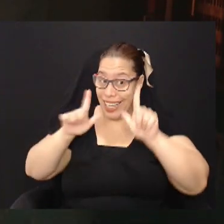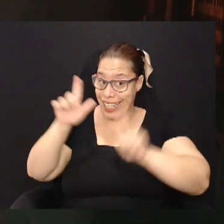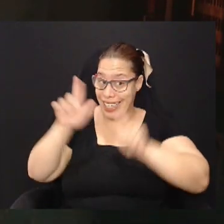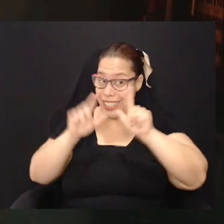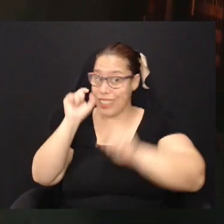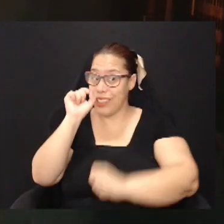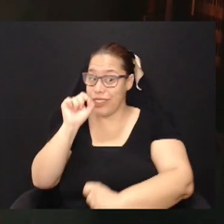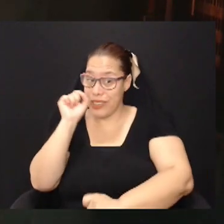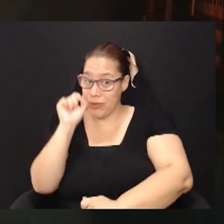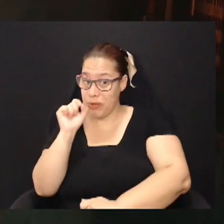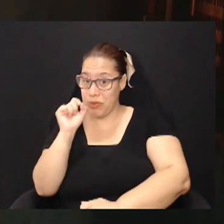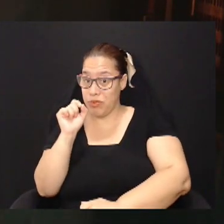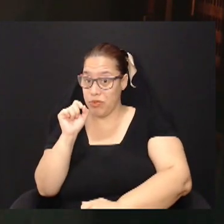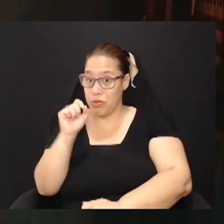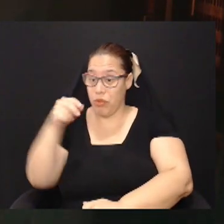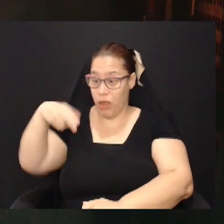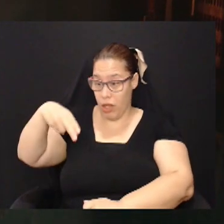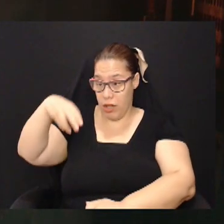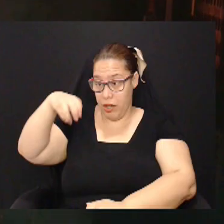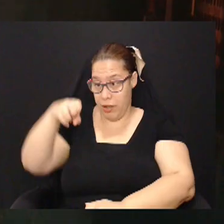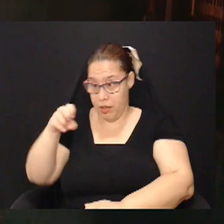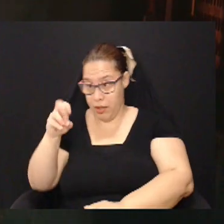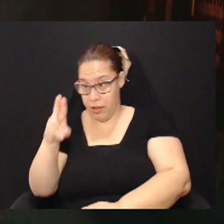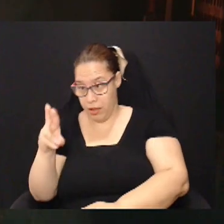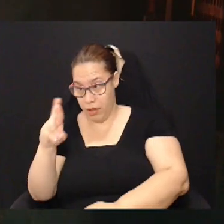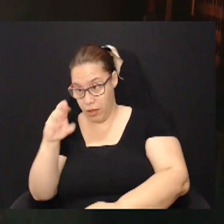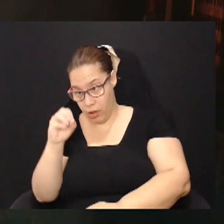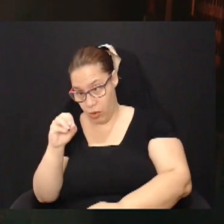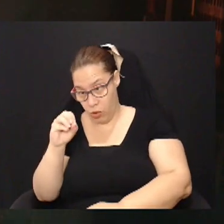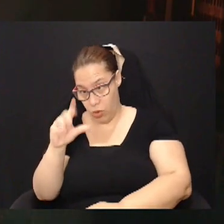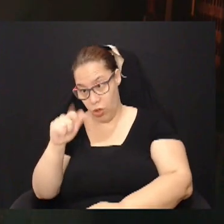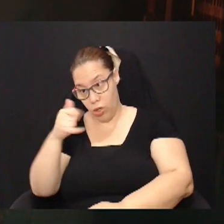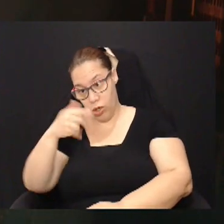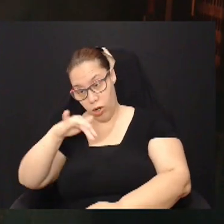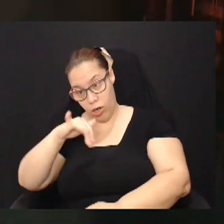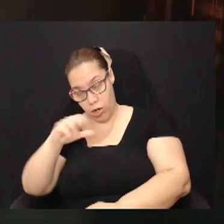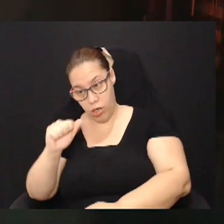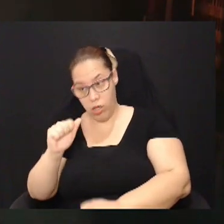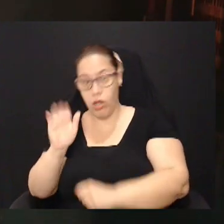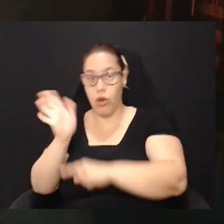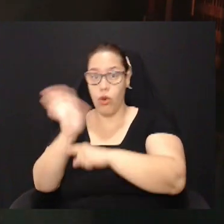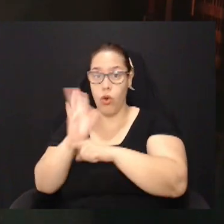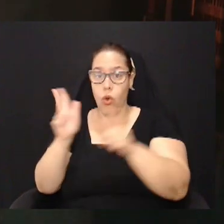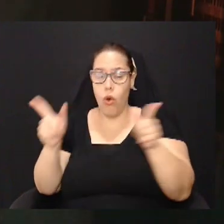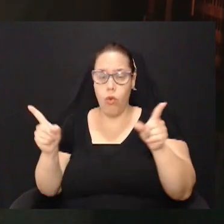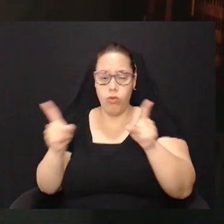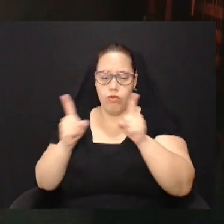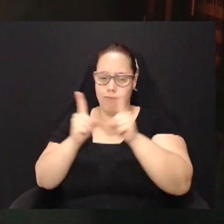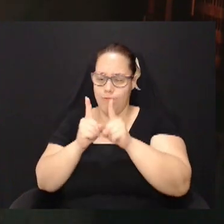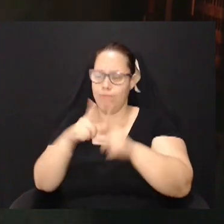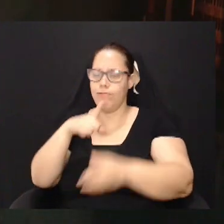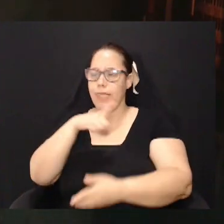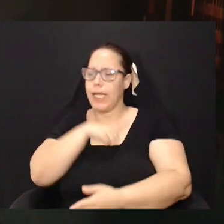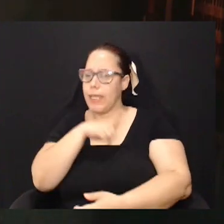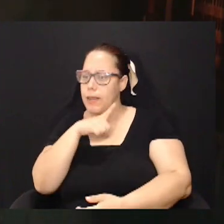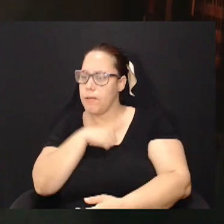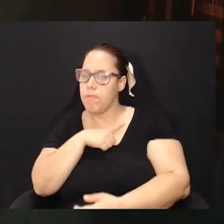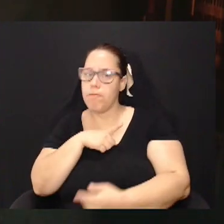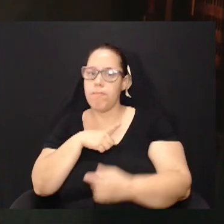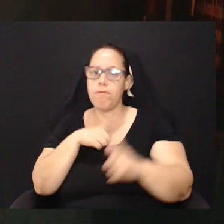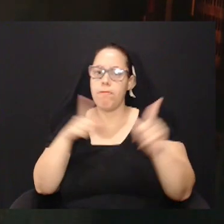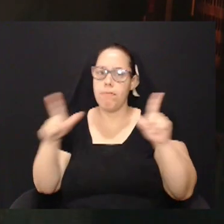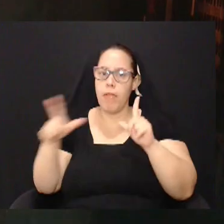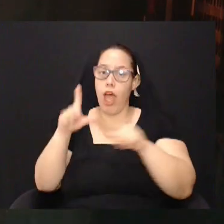da neurologia, sobre esses filmes curtos que existem, né, nas telas, no